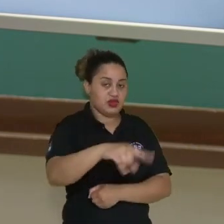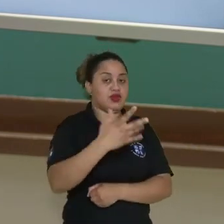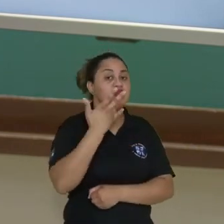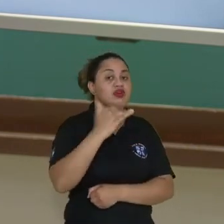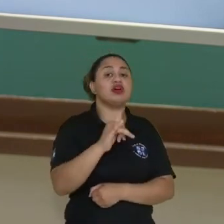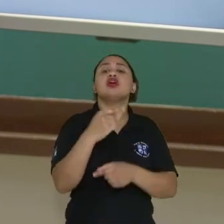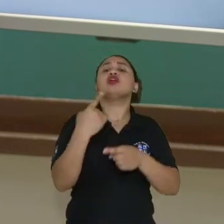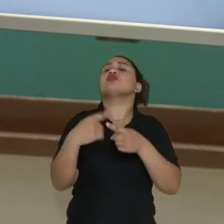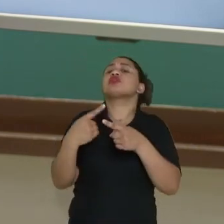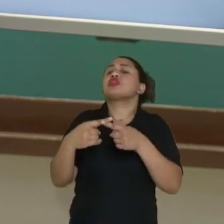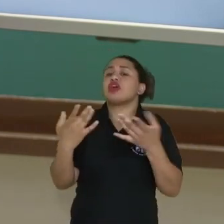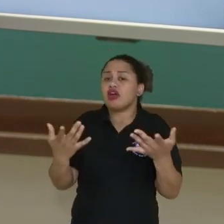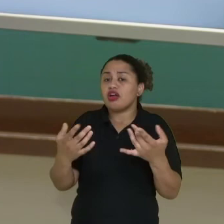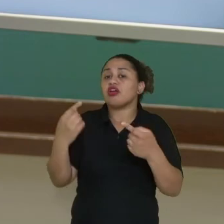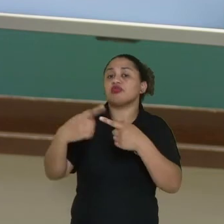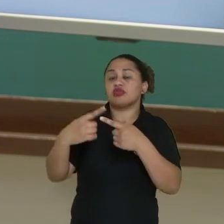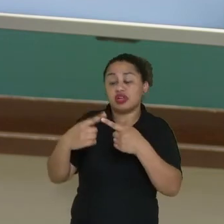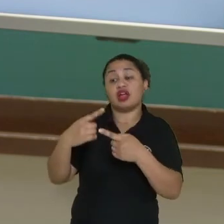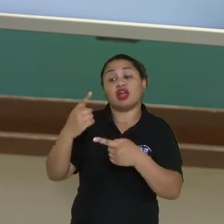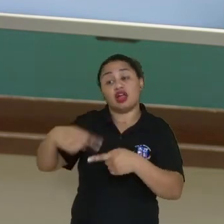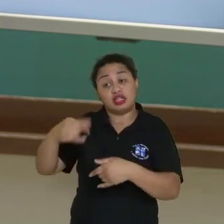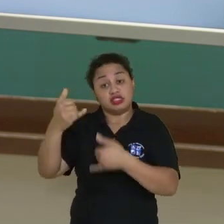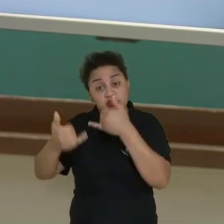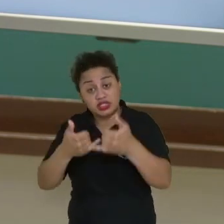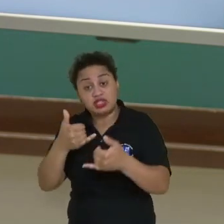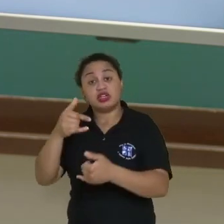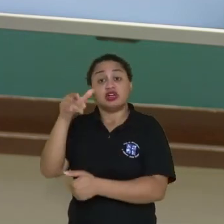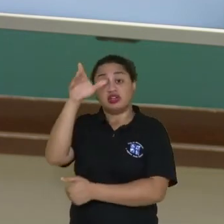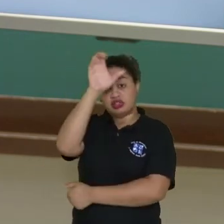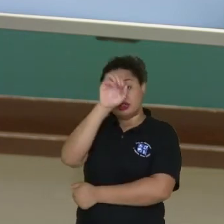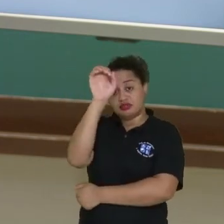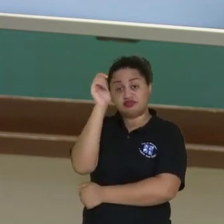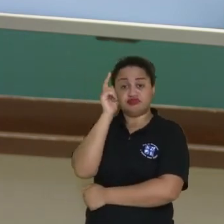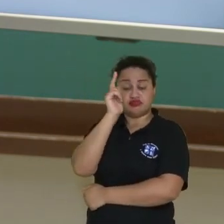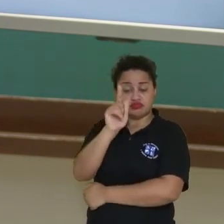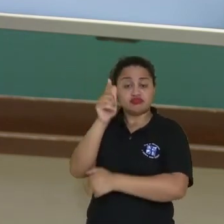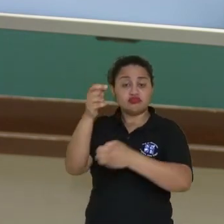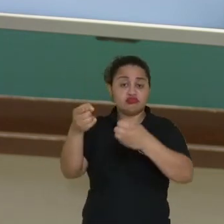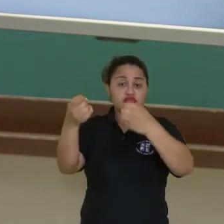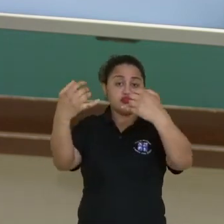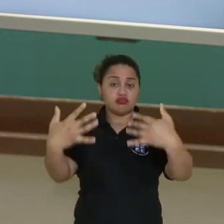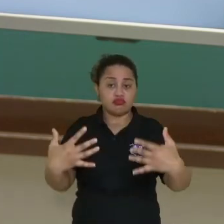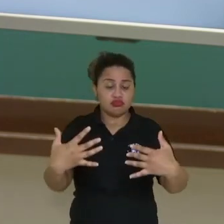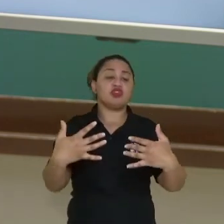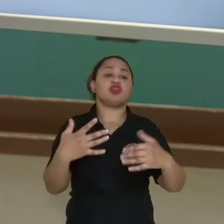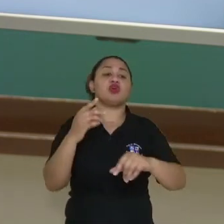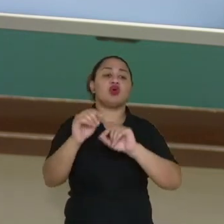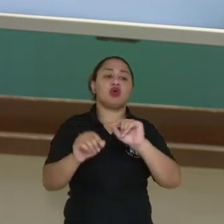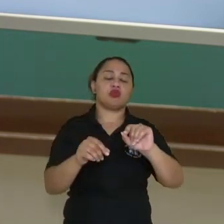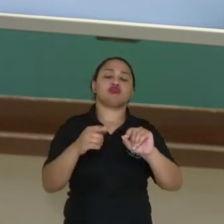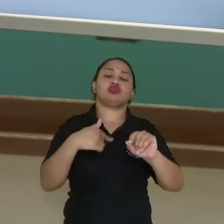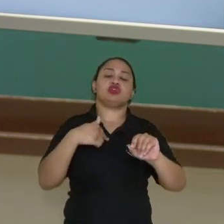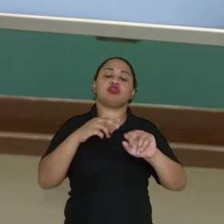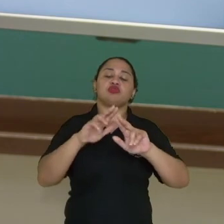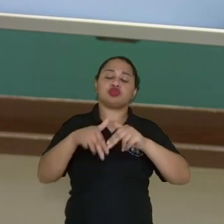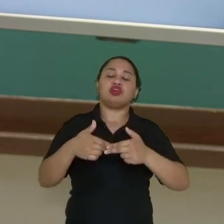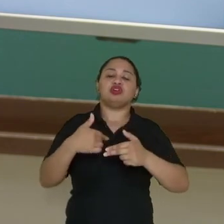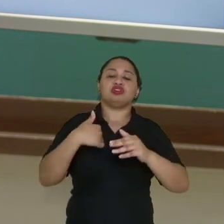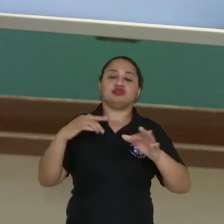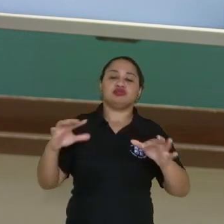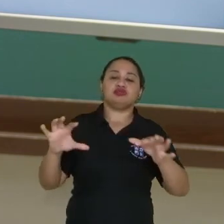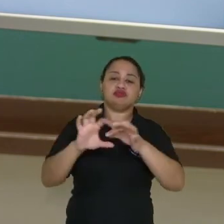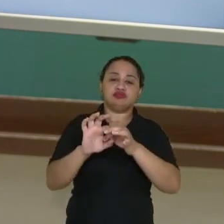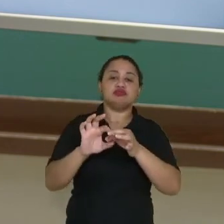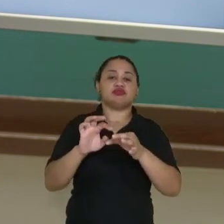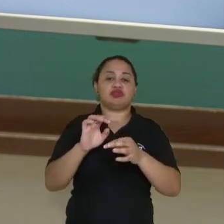por quê? Né? Porque brincando elas aprendem. Eu estou fazendo o quê? Uma explicação por meio de uma conjunção ali,